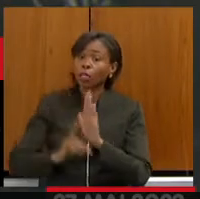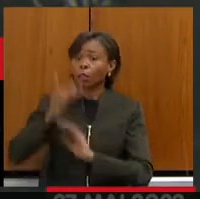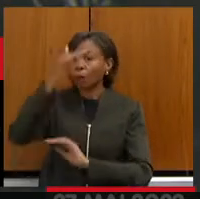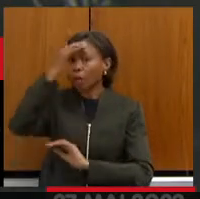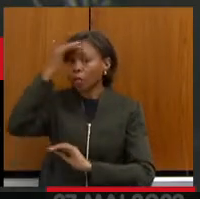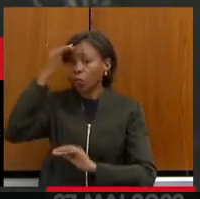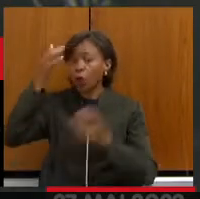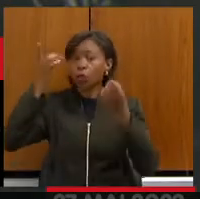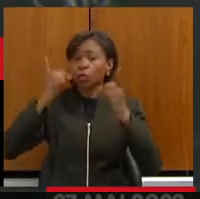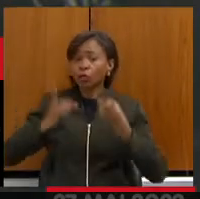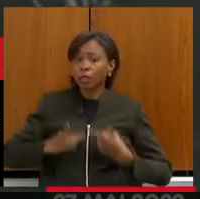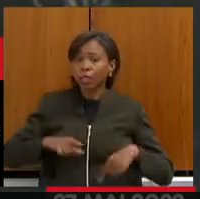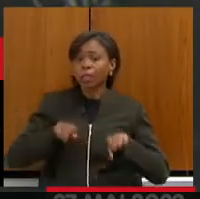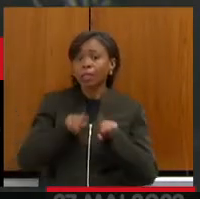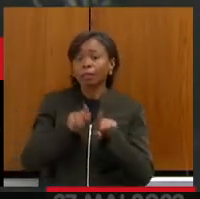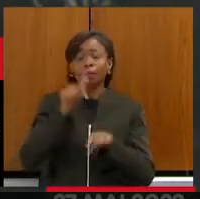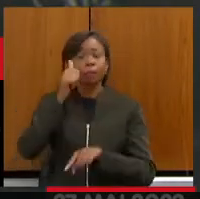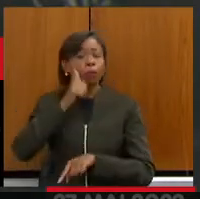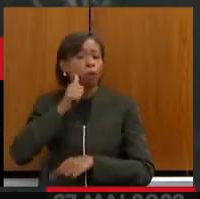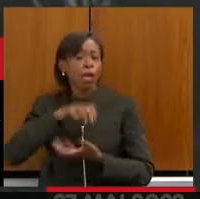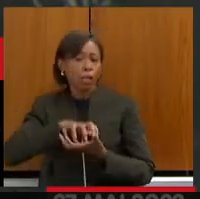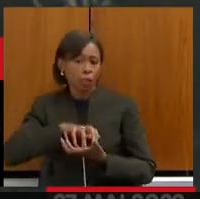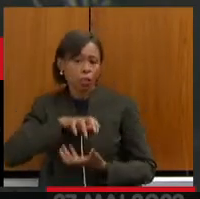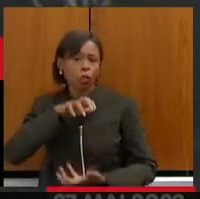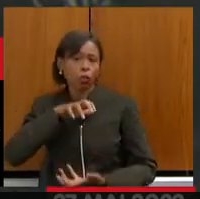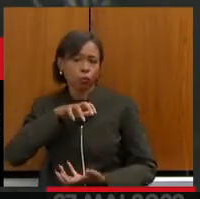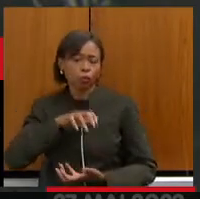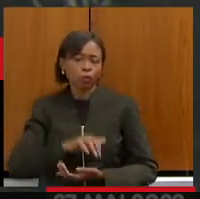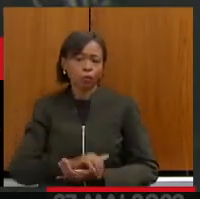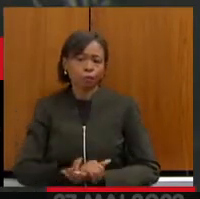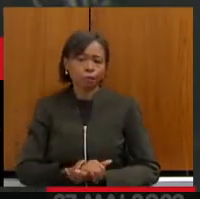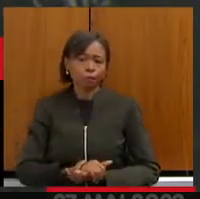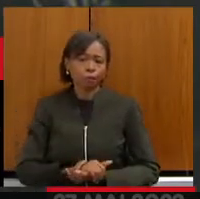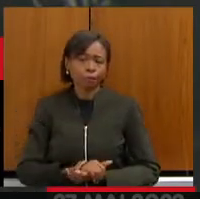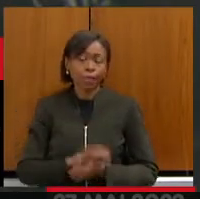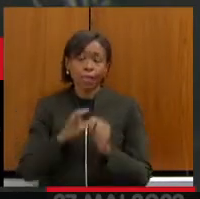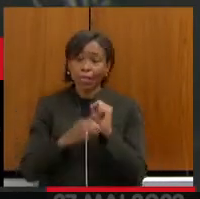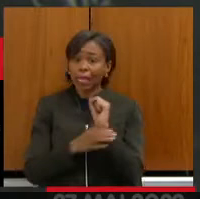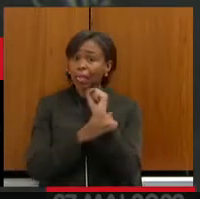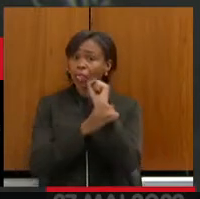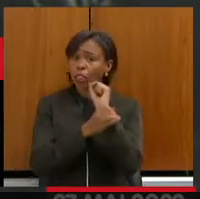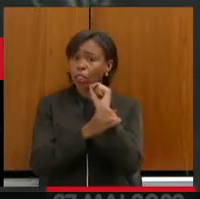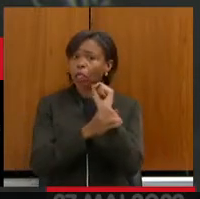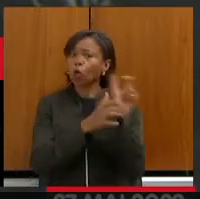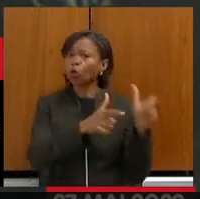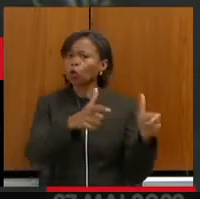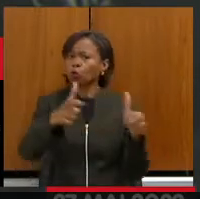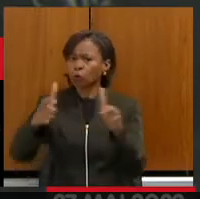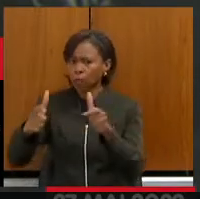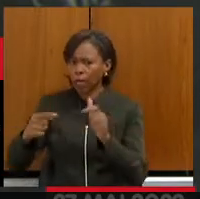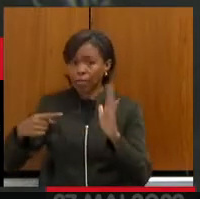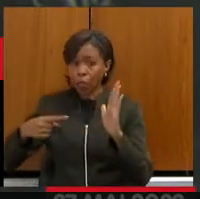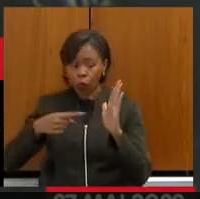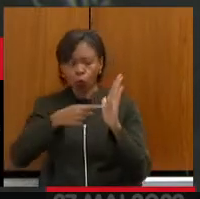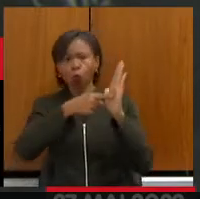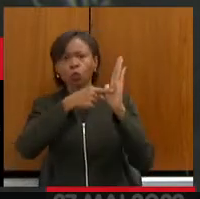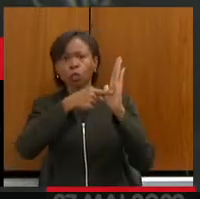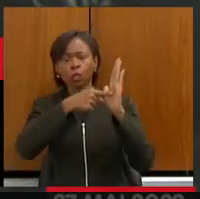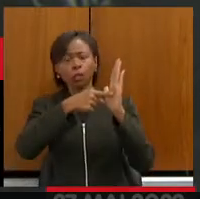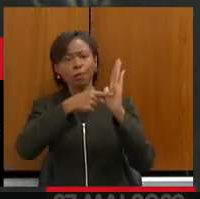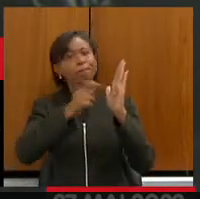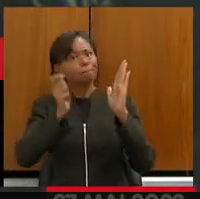e das mulheres idosas a garantia de que os Carnage denúncias institucionais sejam